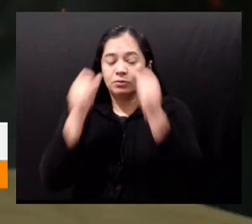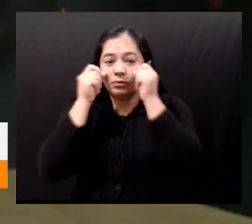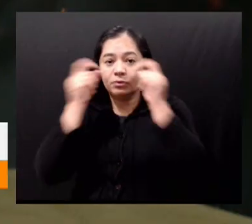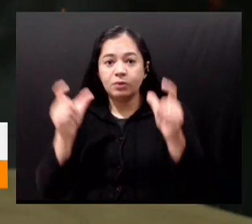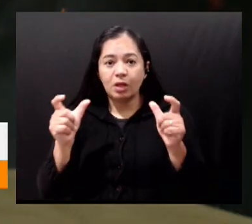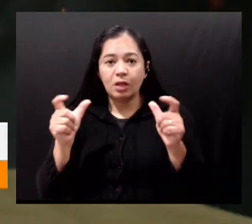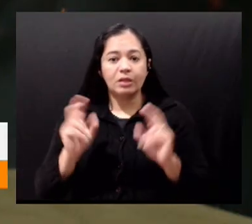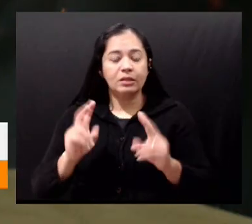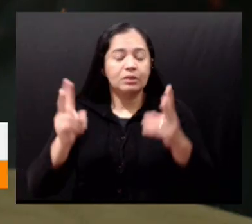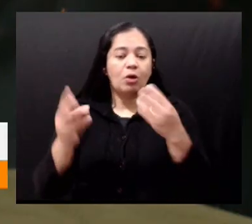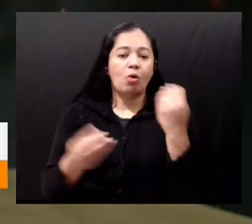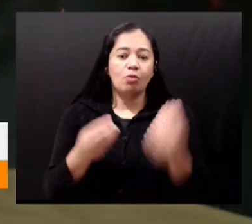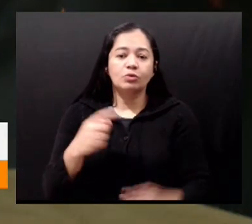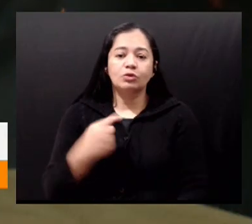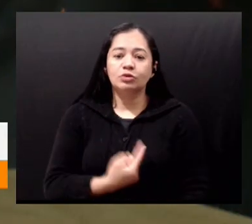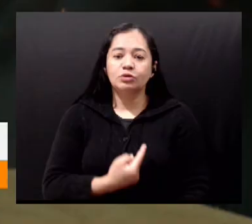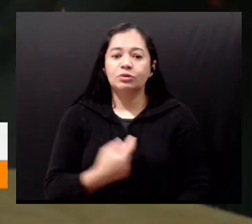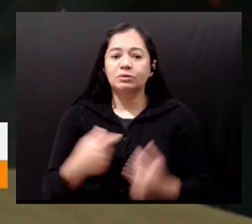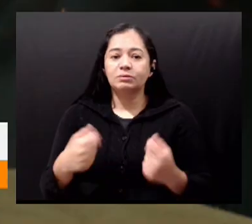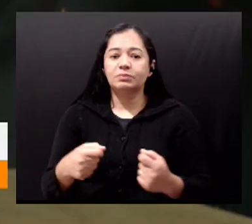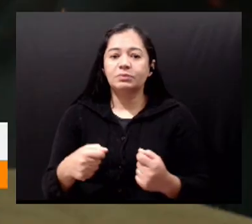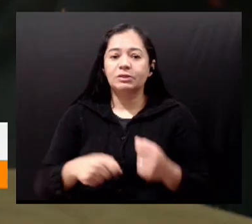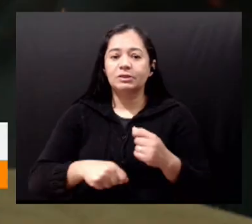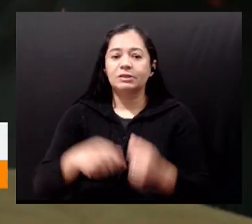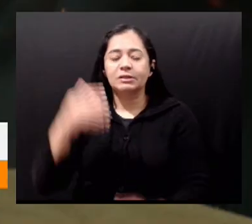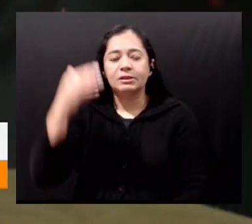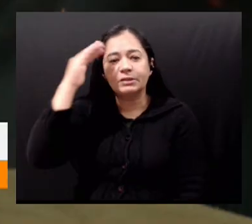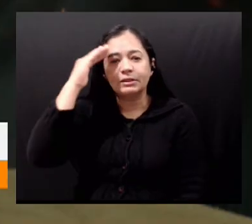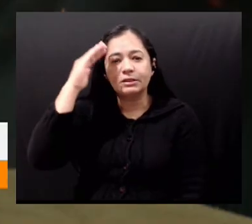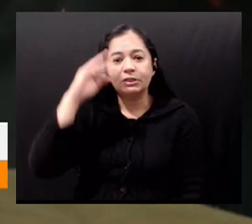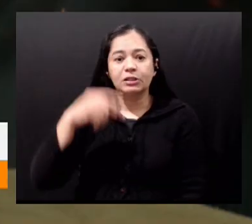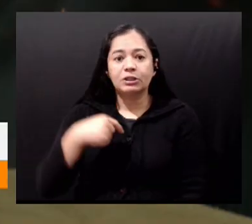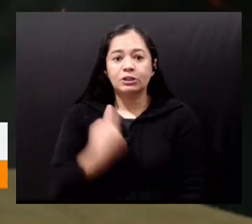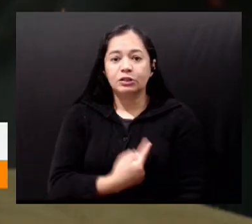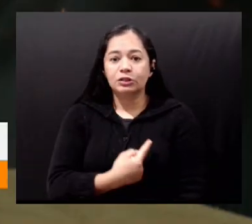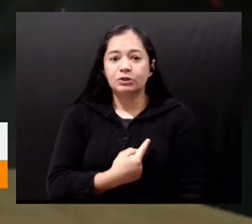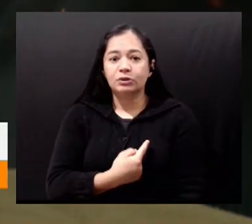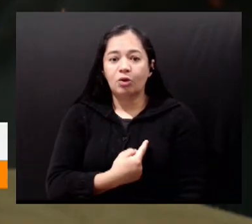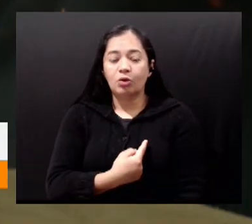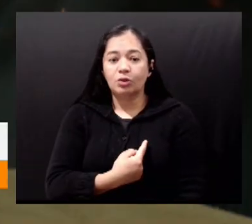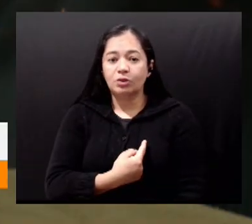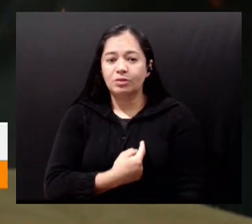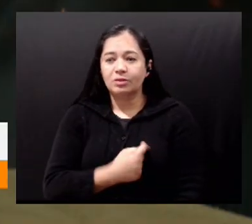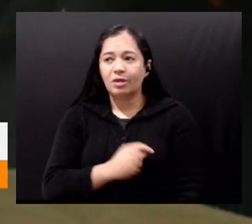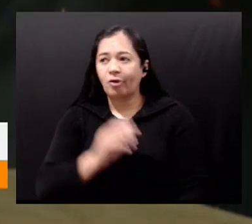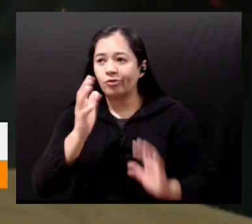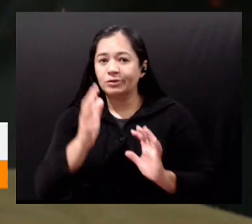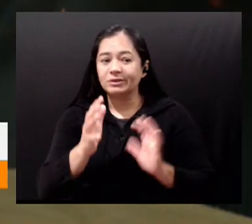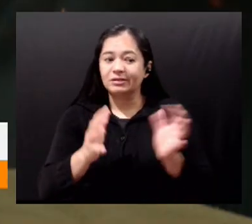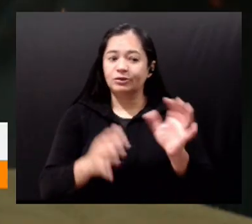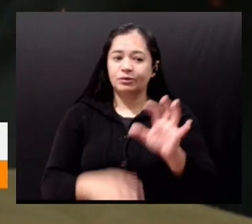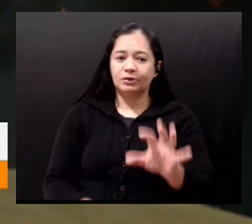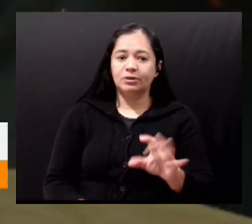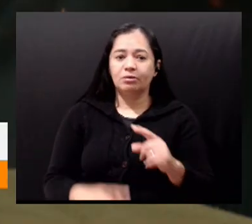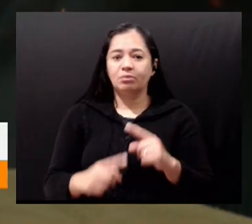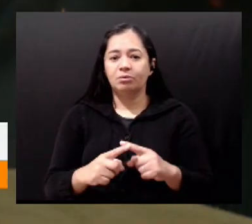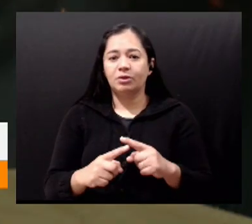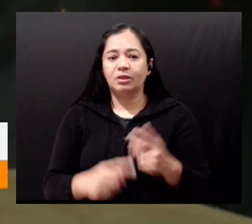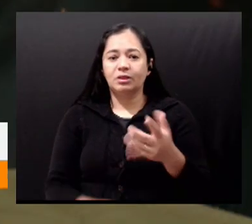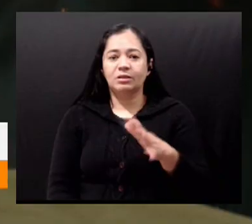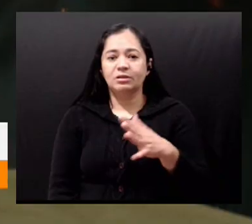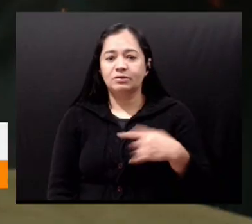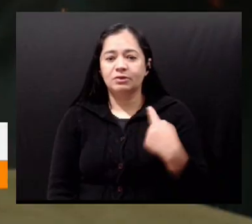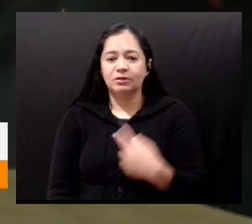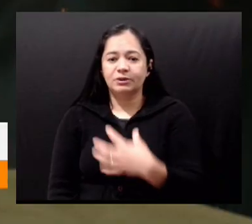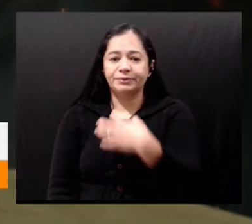gente deve fazer para entender que nós estamos passando por essa situação? Porque às vezes a gente tem a sensação, mas a gente não